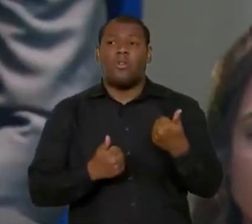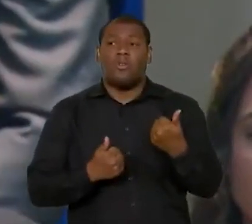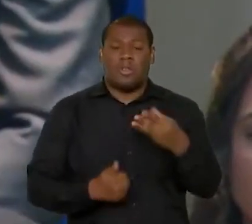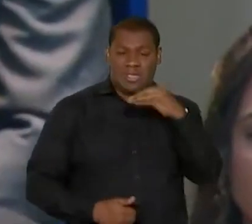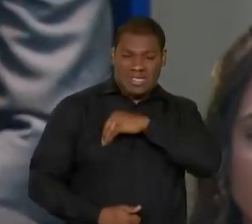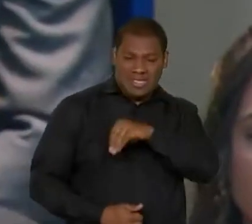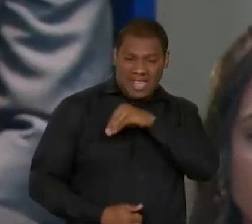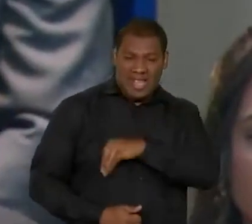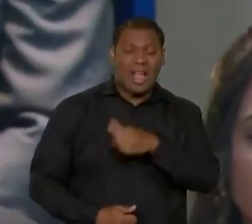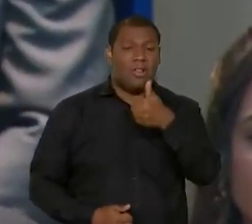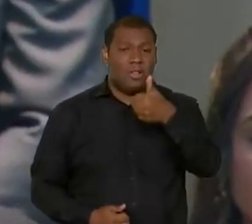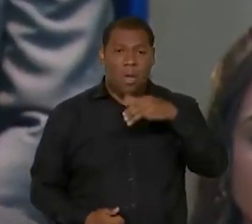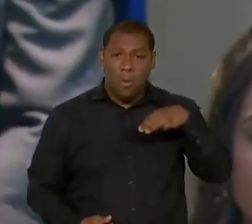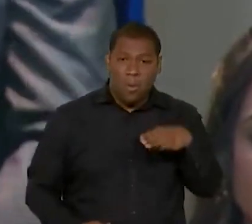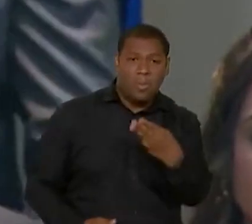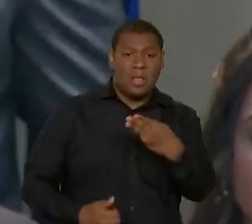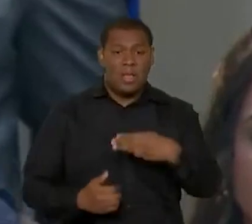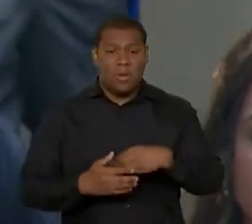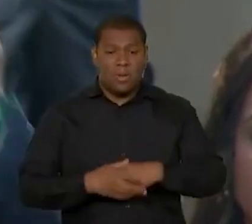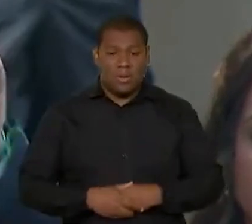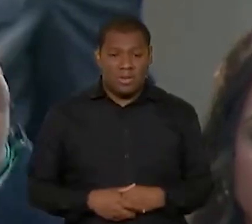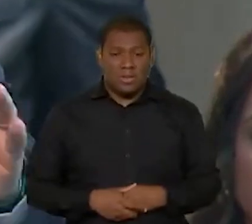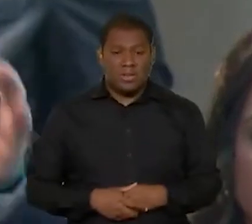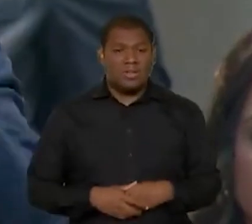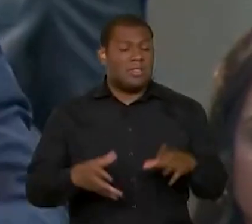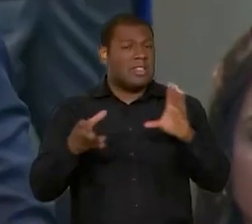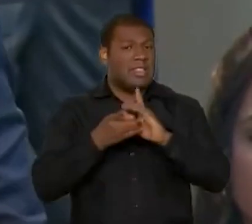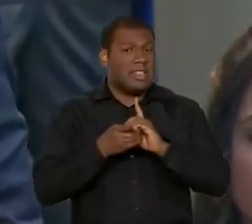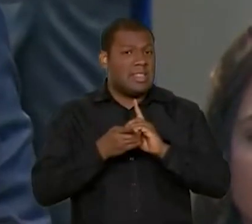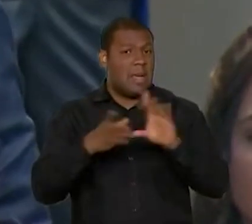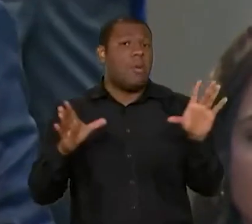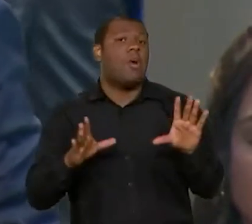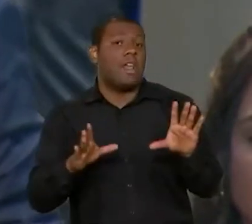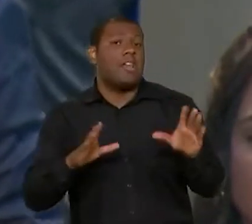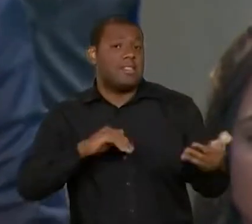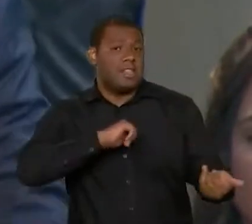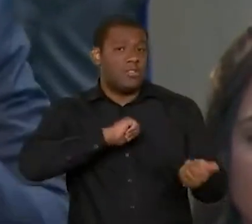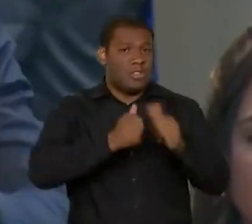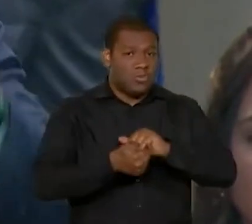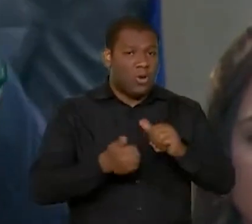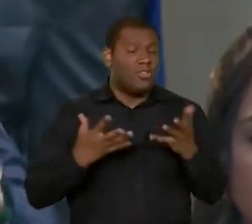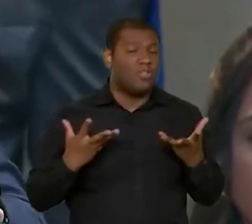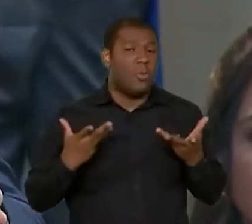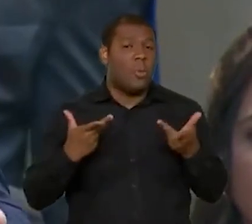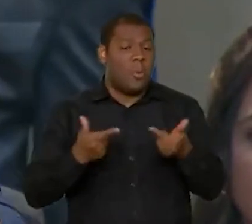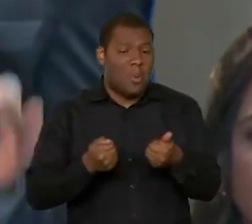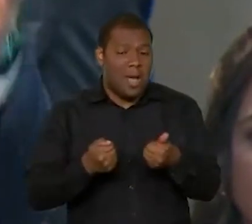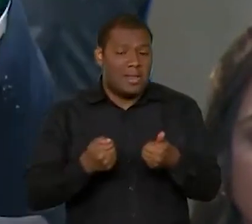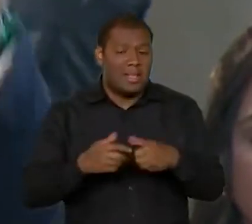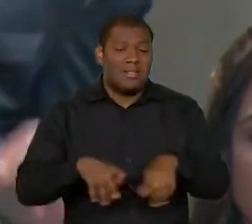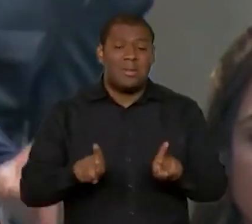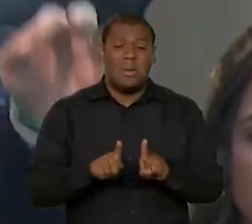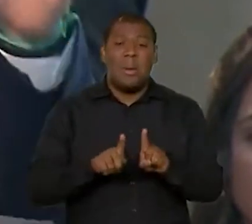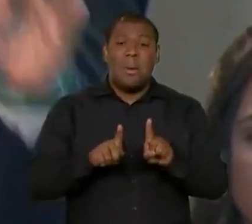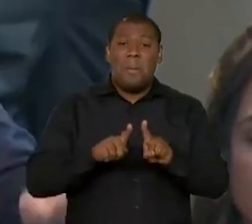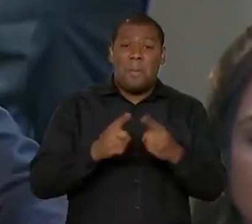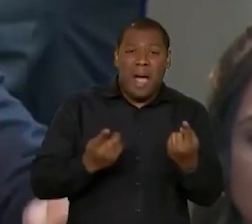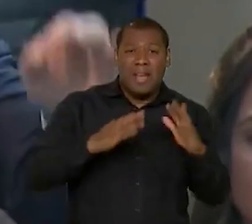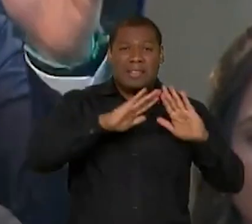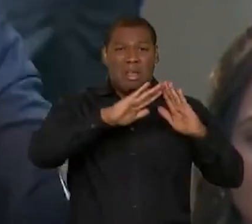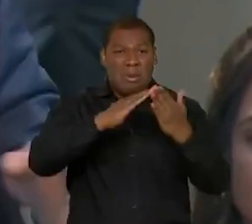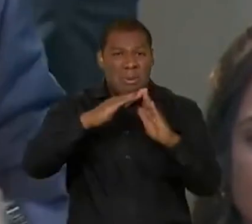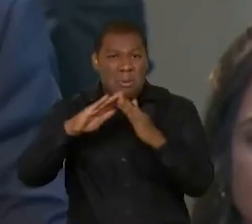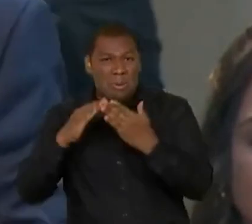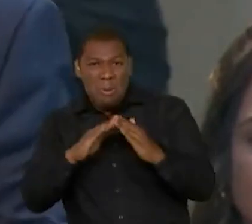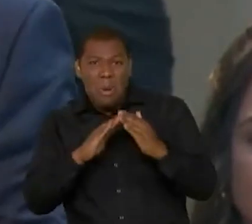mesma função no esporte. Nós não podemos falar da democratização do esporte de qualidade quando grande parte das periferias,